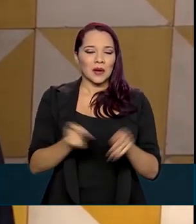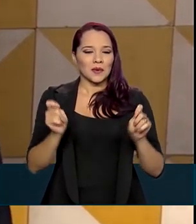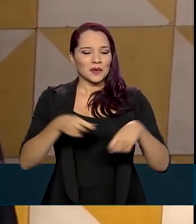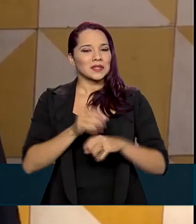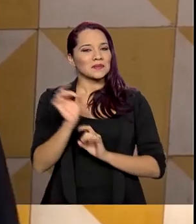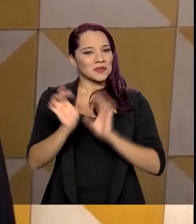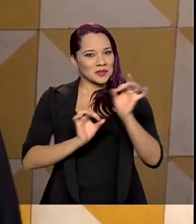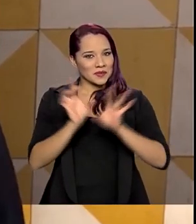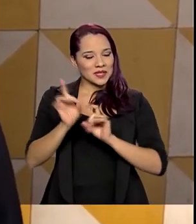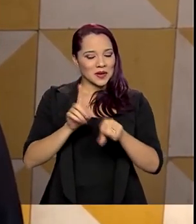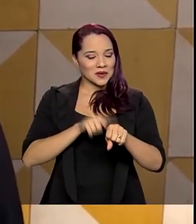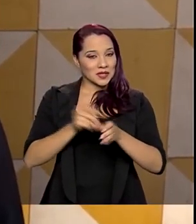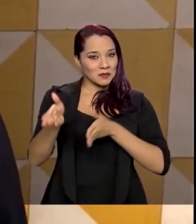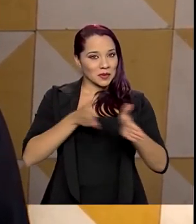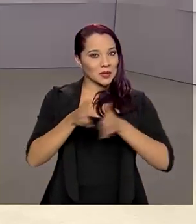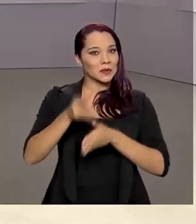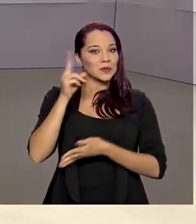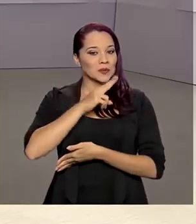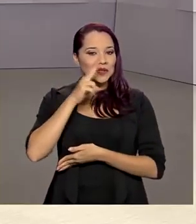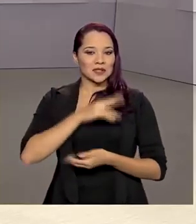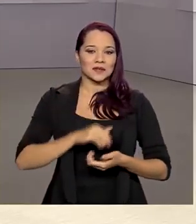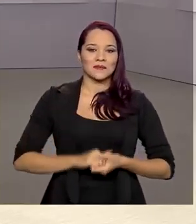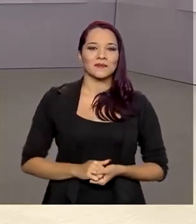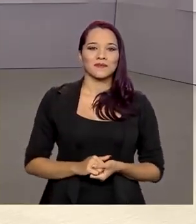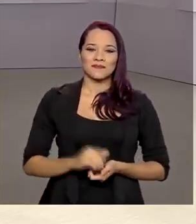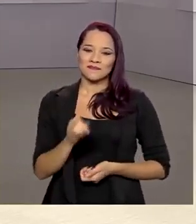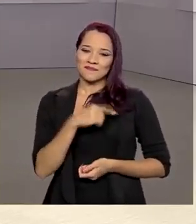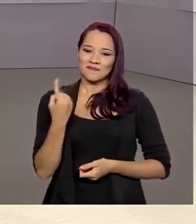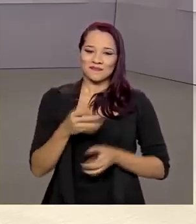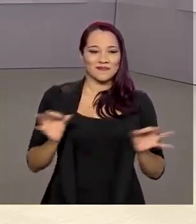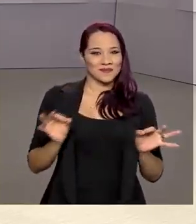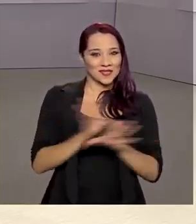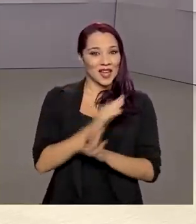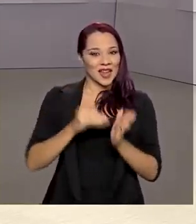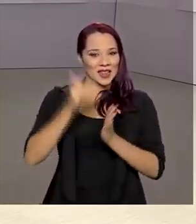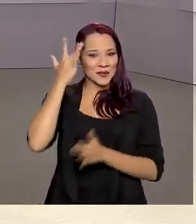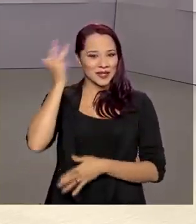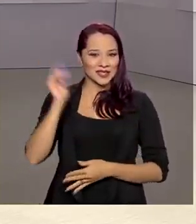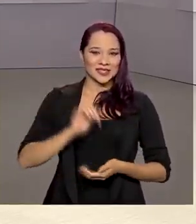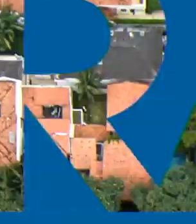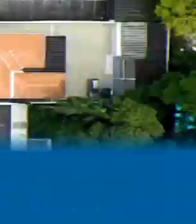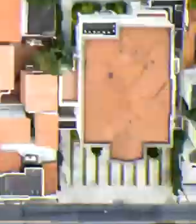especial nesse tempo de emergência. Ficamos por aqui. Até amanhã.